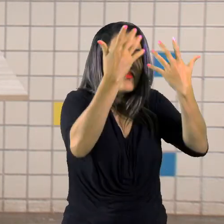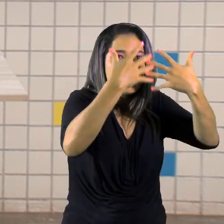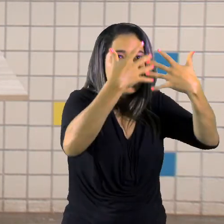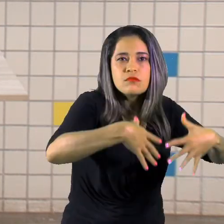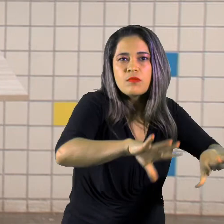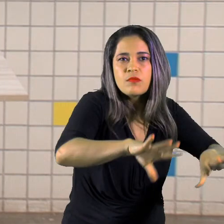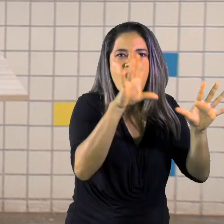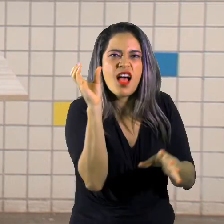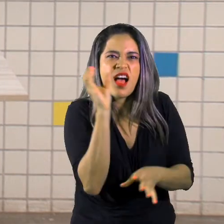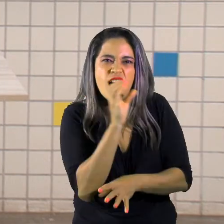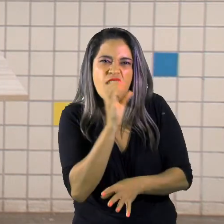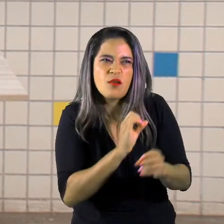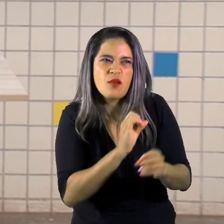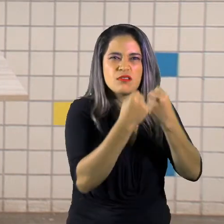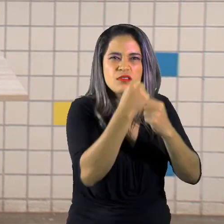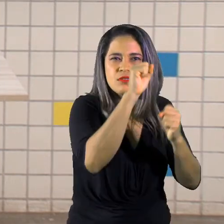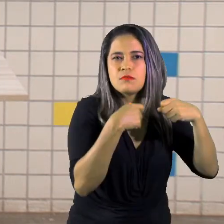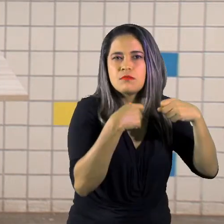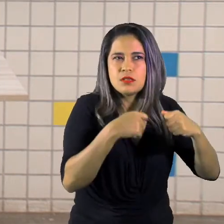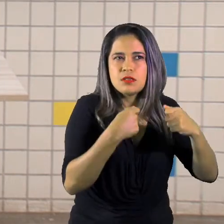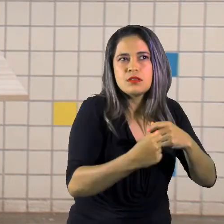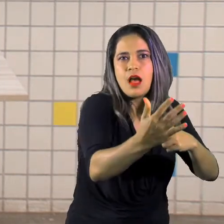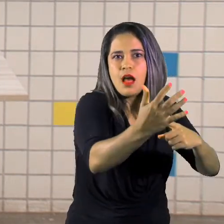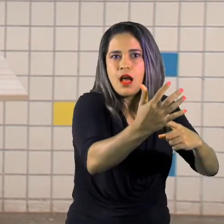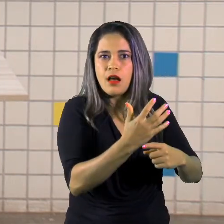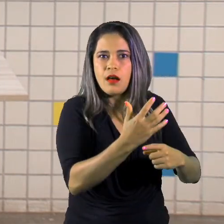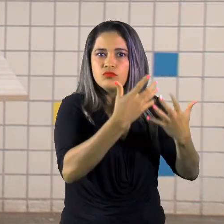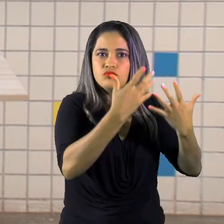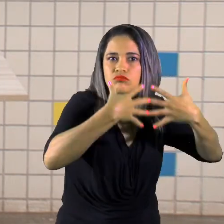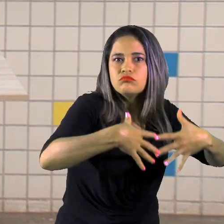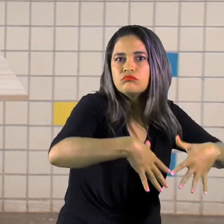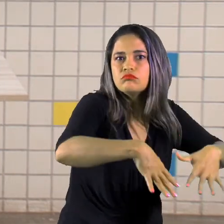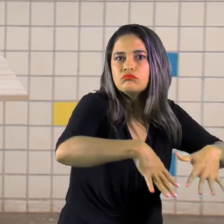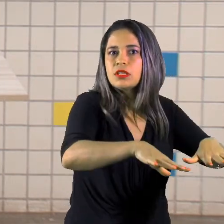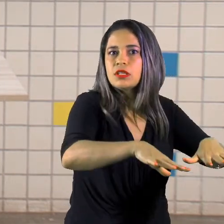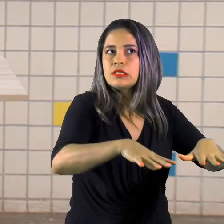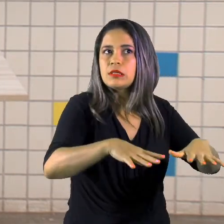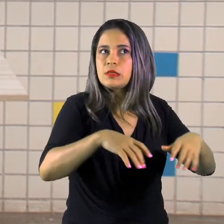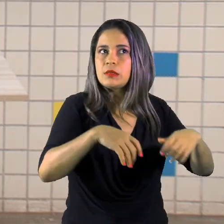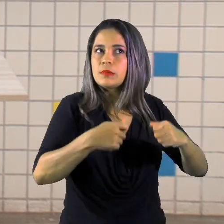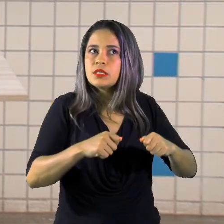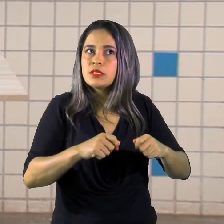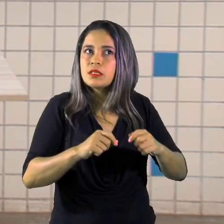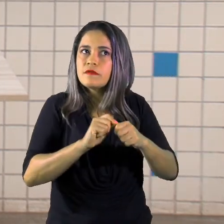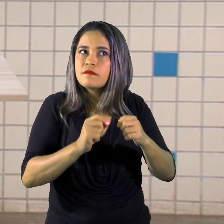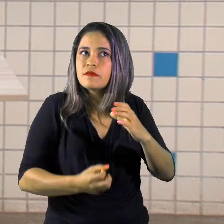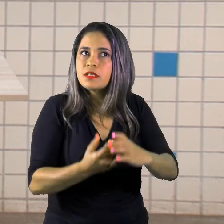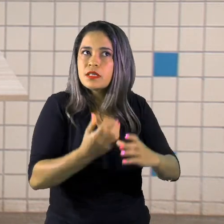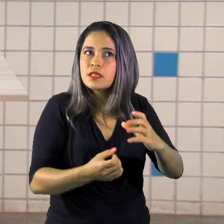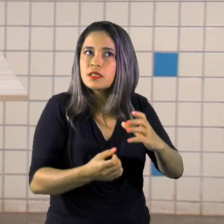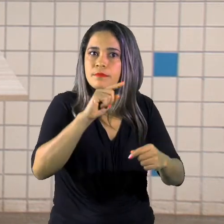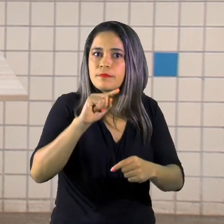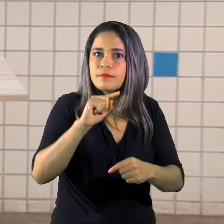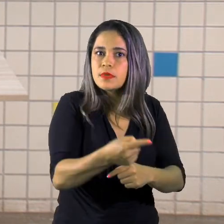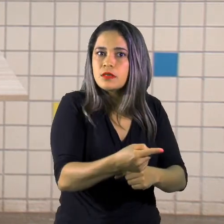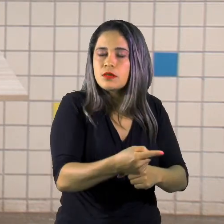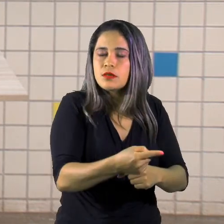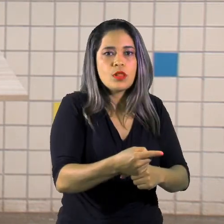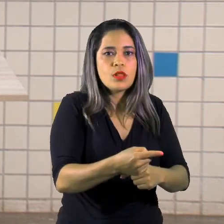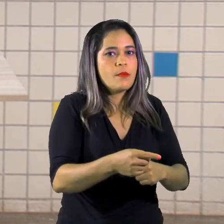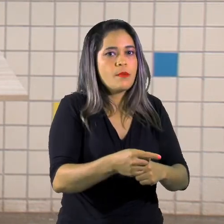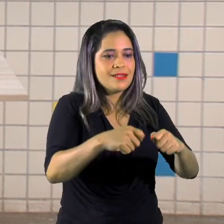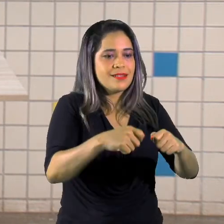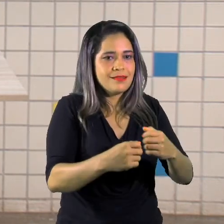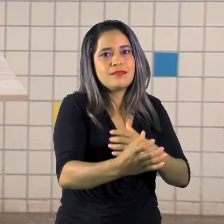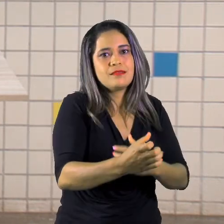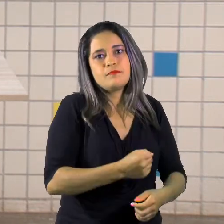a fábrica demandava de recursos naturais. Se vai fabricar 1.000, precisa de recurso para 1.000, não é mais recurso para 1. Então,